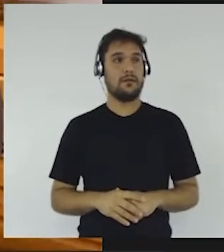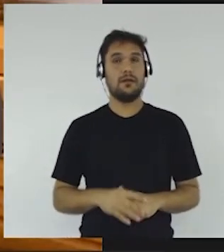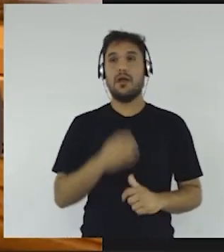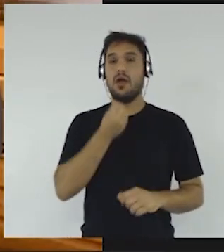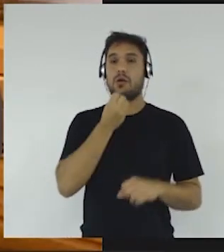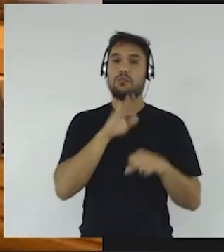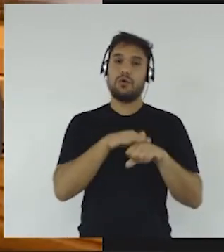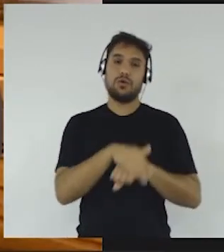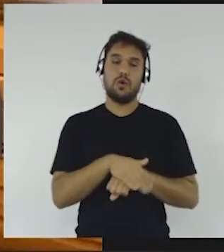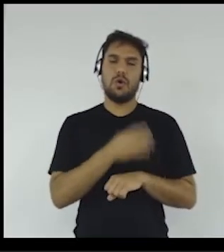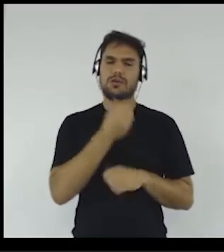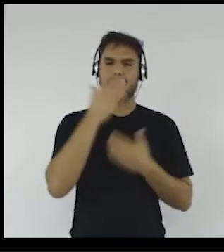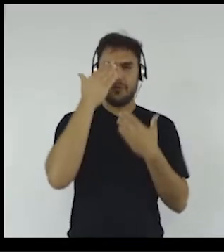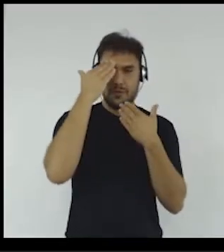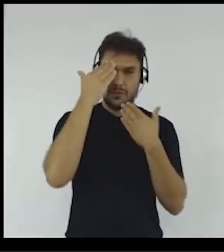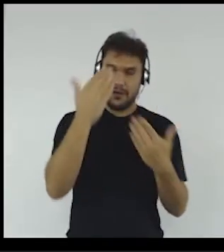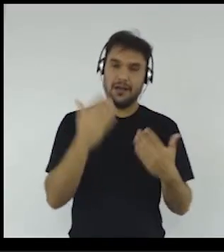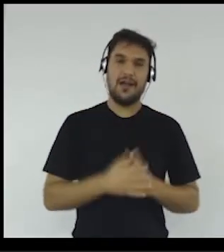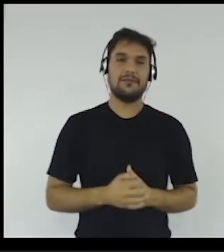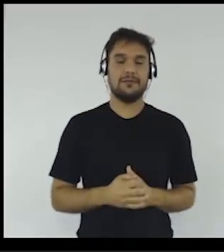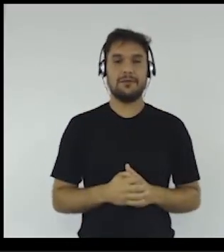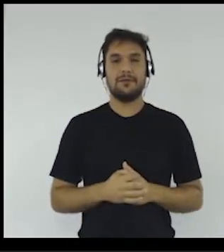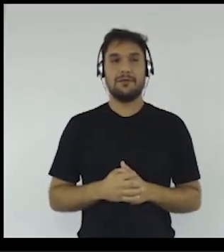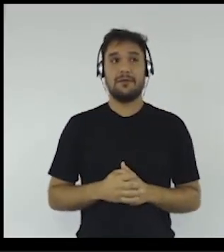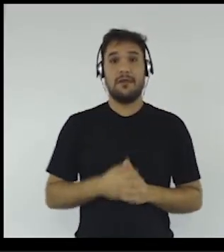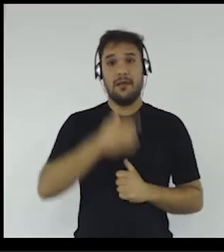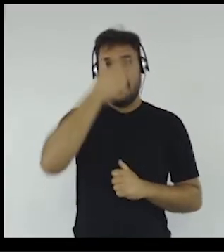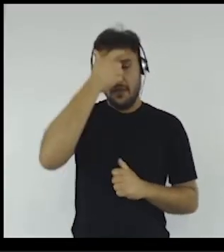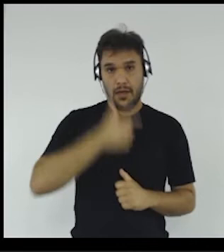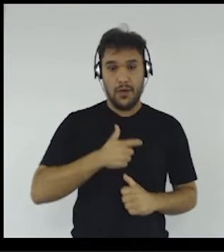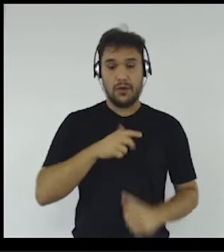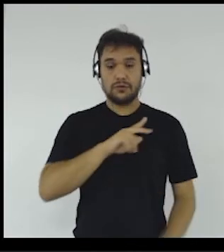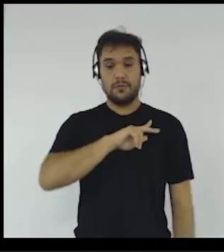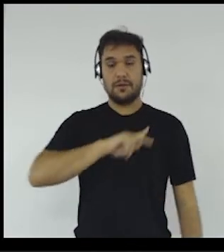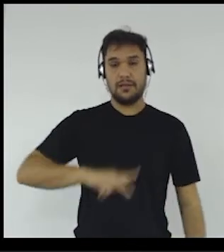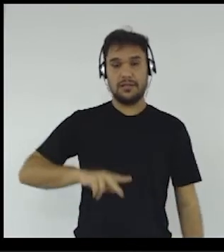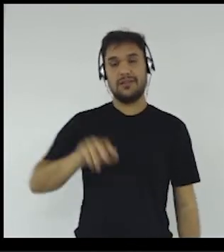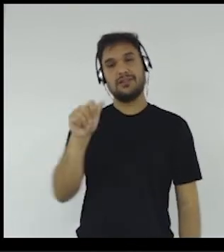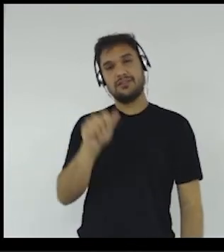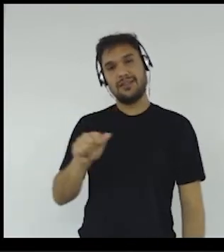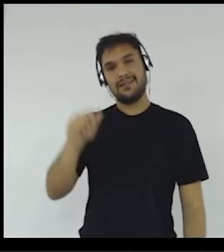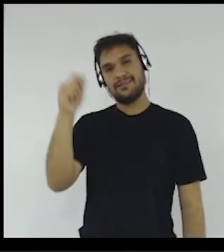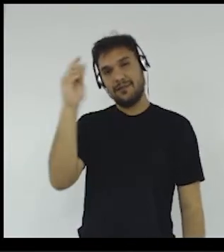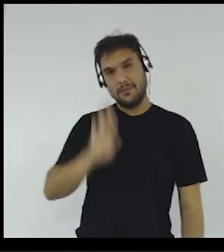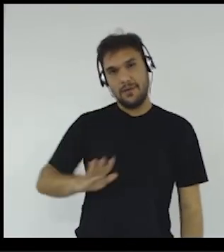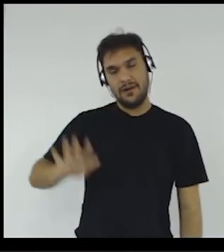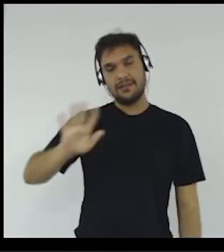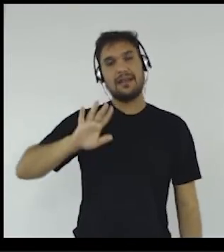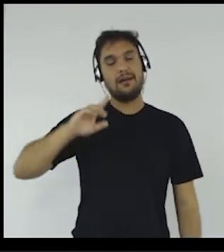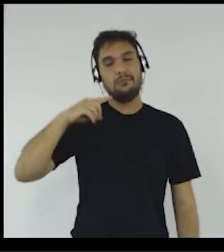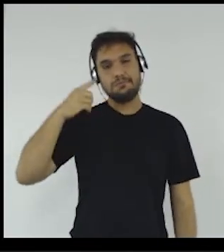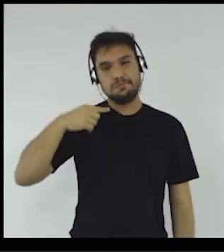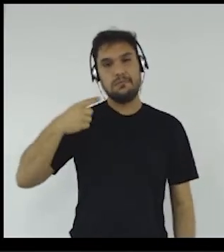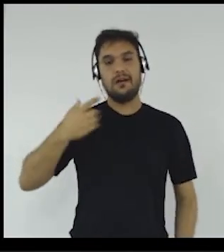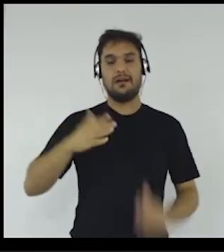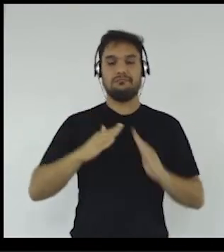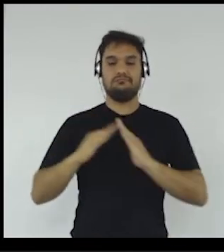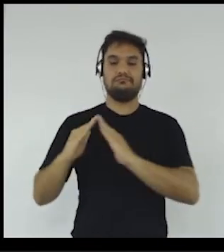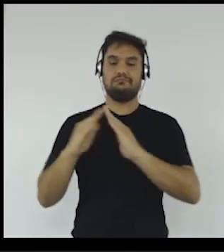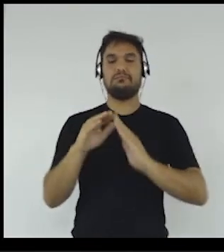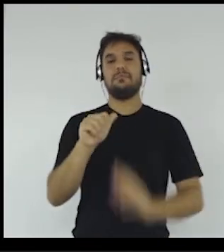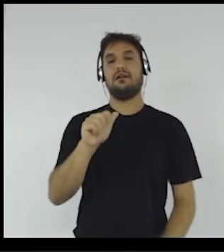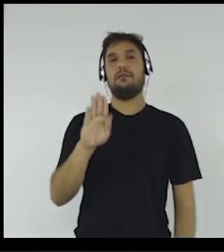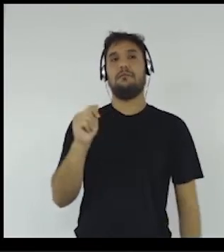Boa noite, muito obrigado. E, na qualidade de presidente da Associação Brasileira dos Advogados do Mercado Imobiliário, a